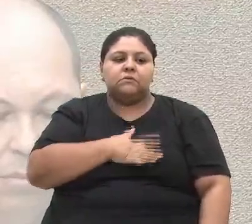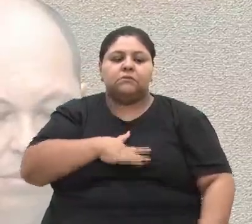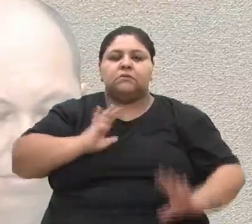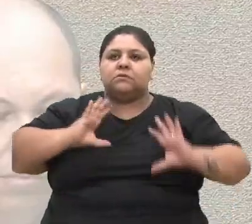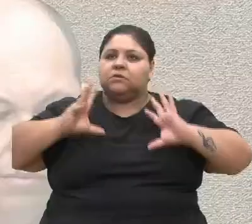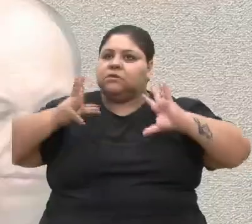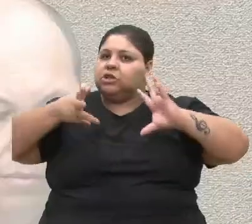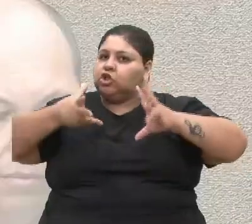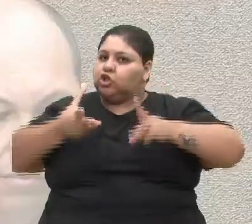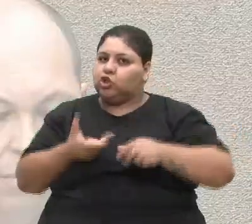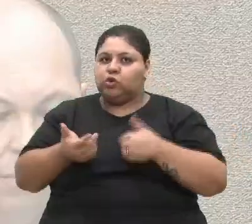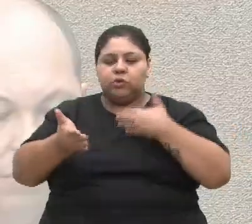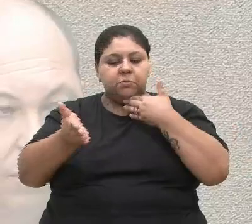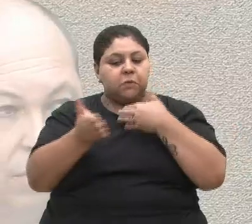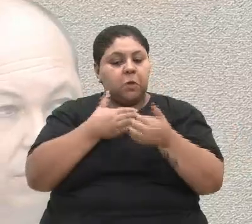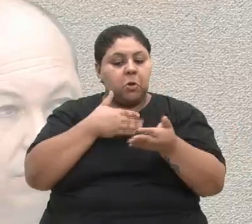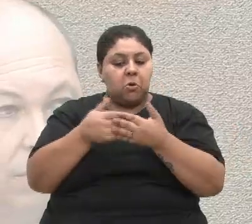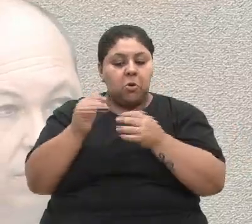e qualquer